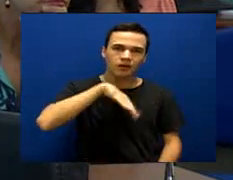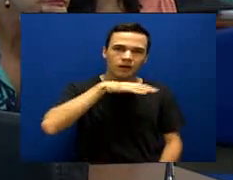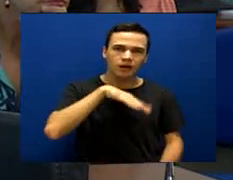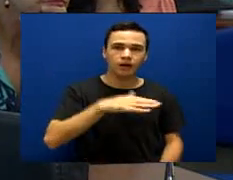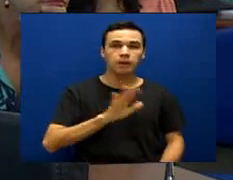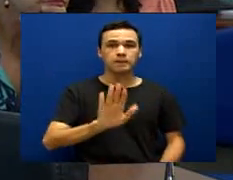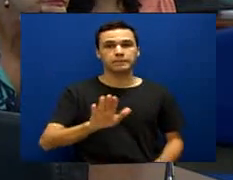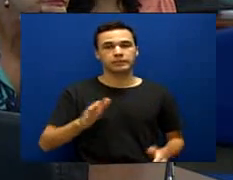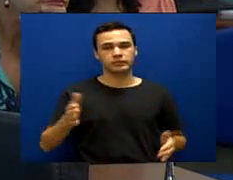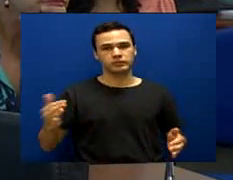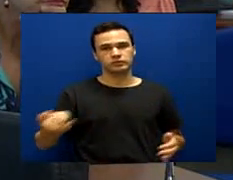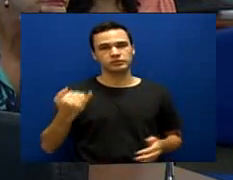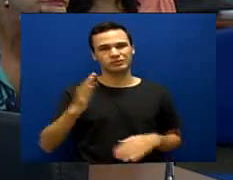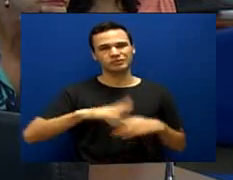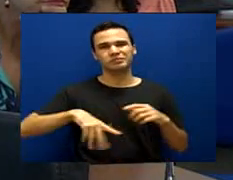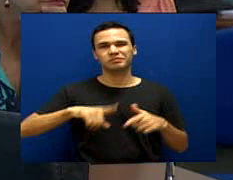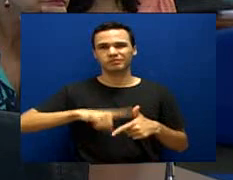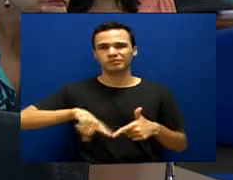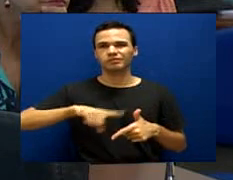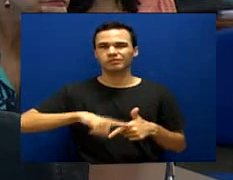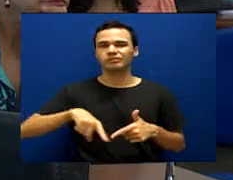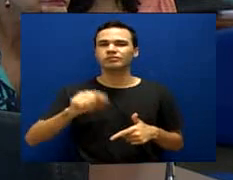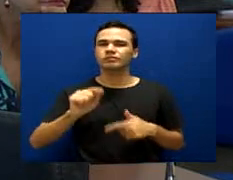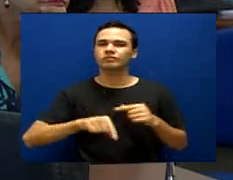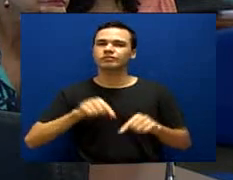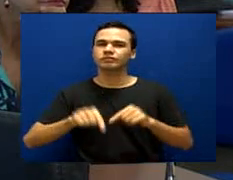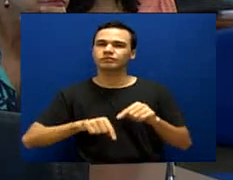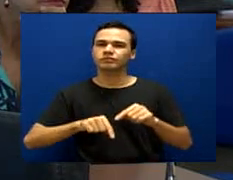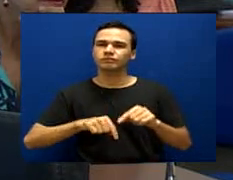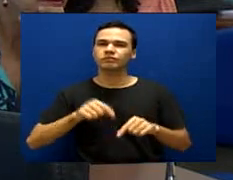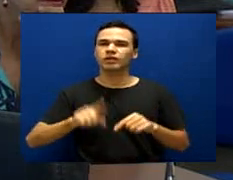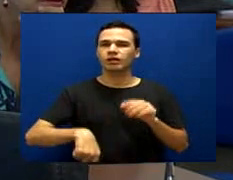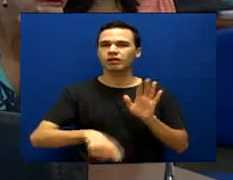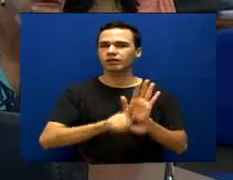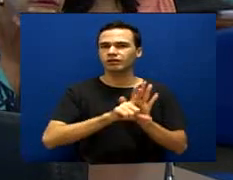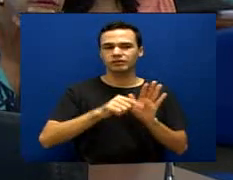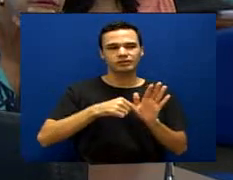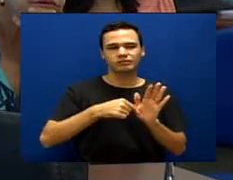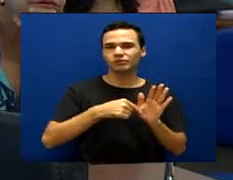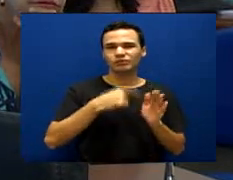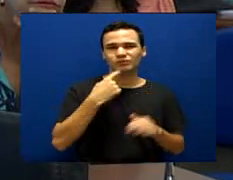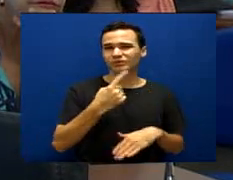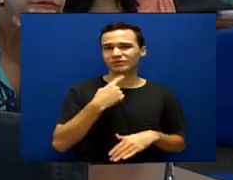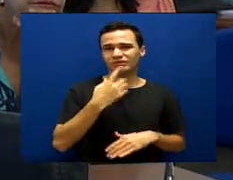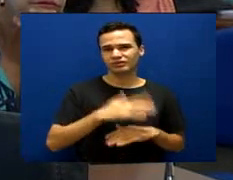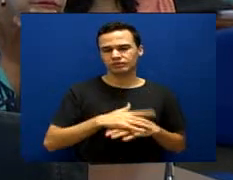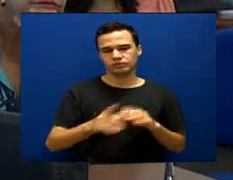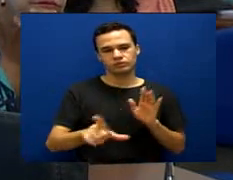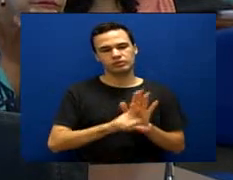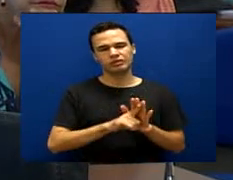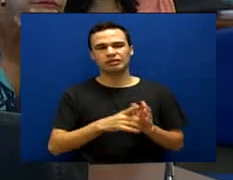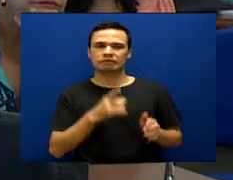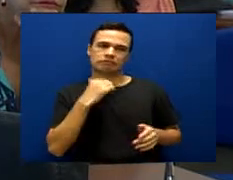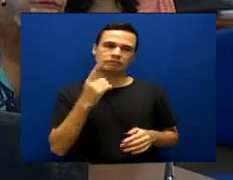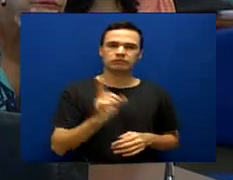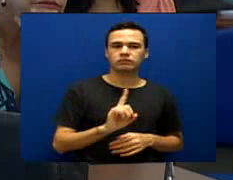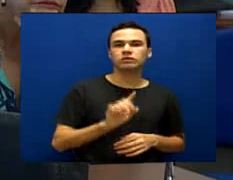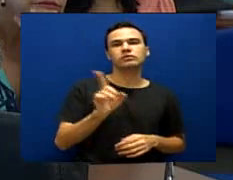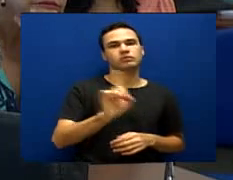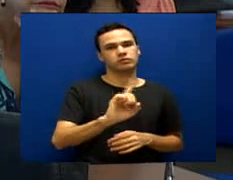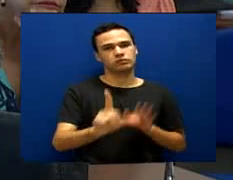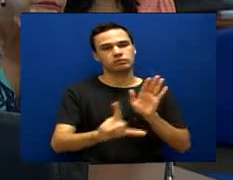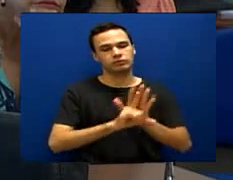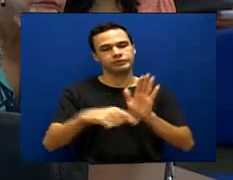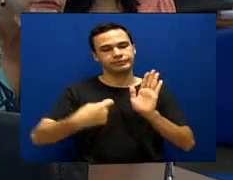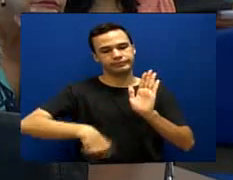grande problema, e eu acho muito problemático isso, quando fala, a lei não pegou. Lei não foi feita para pegar ou não pegar, lei foi